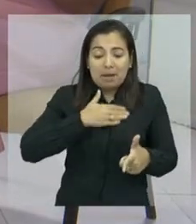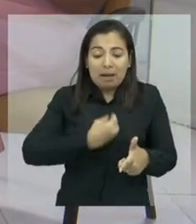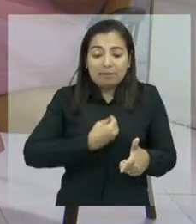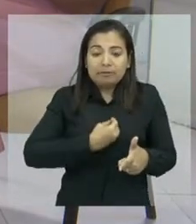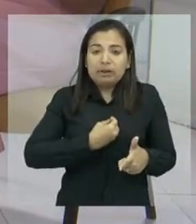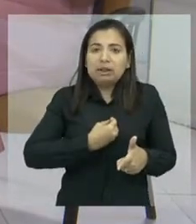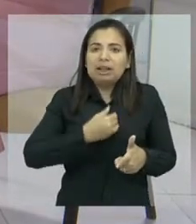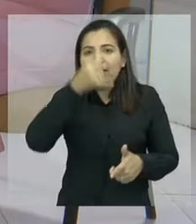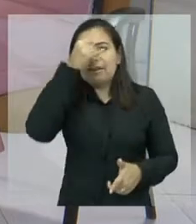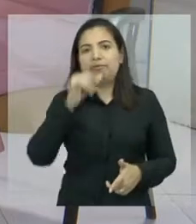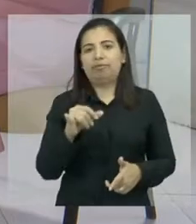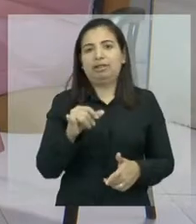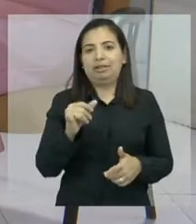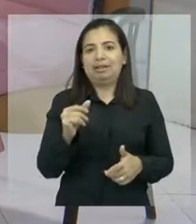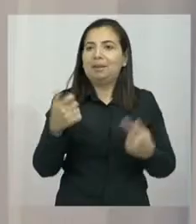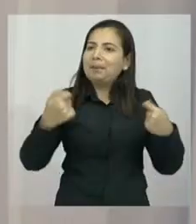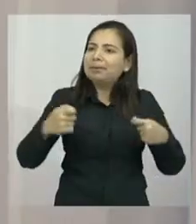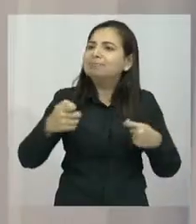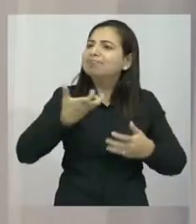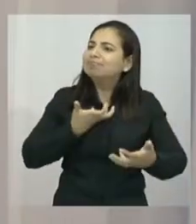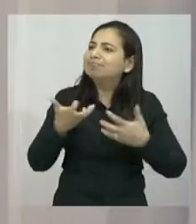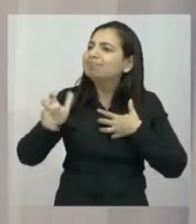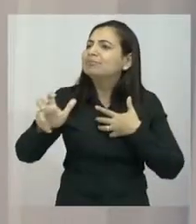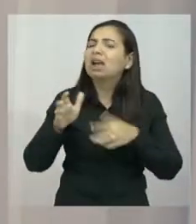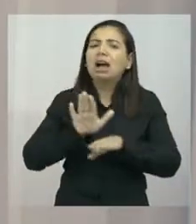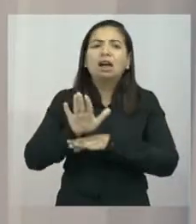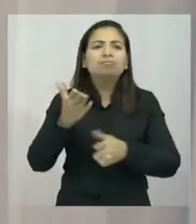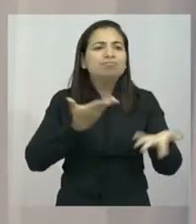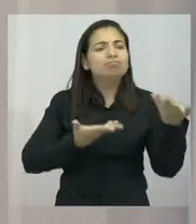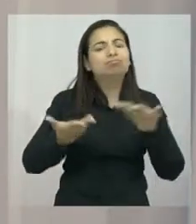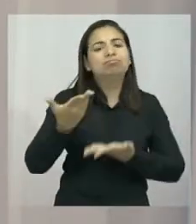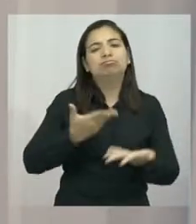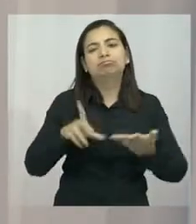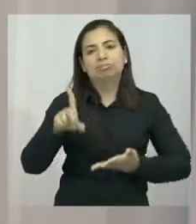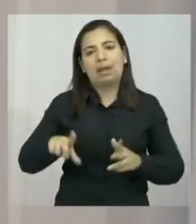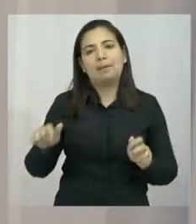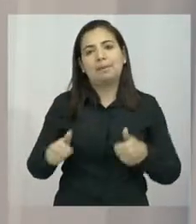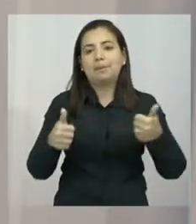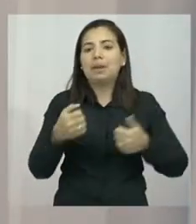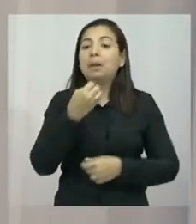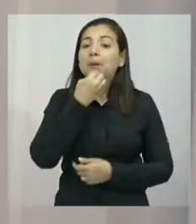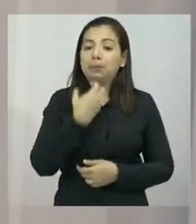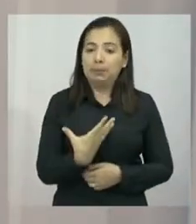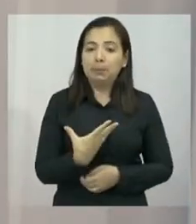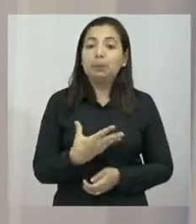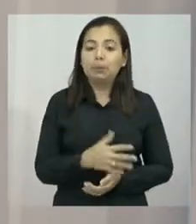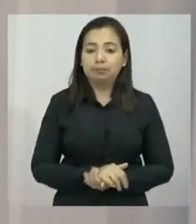medida que a gente pode fazer para estar